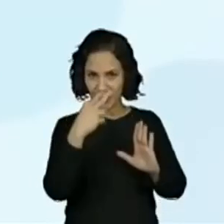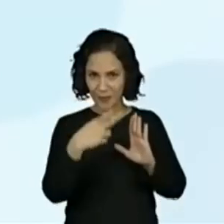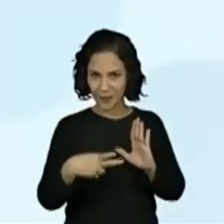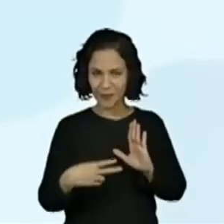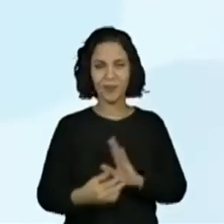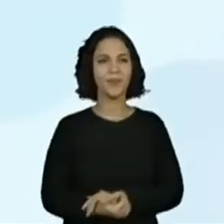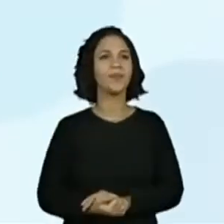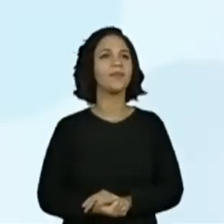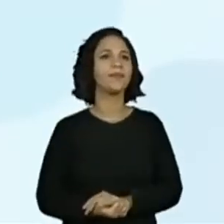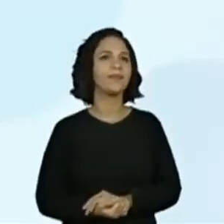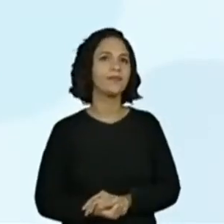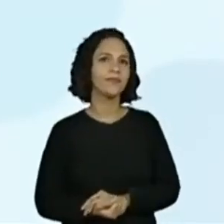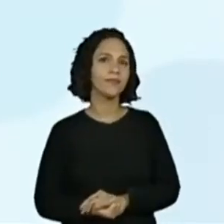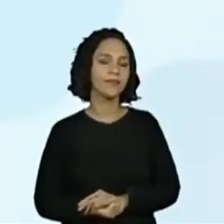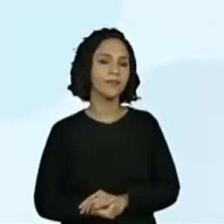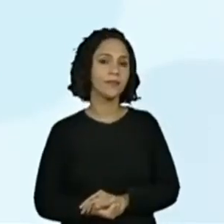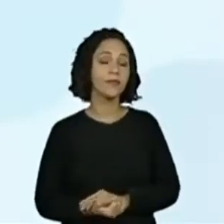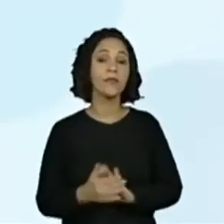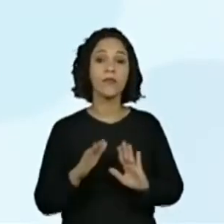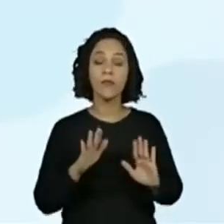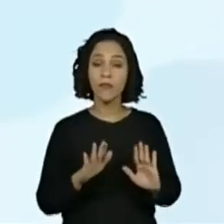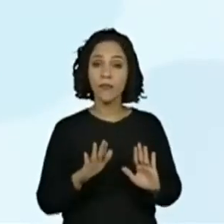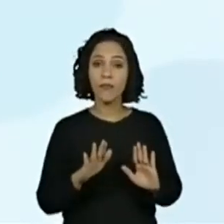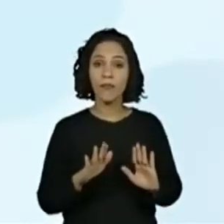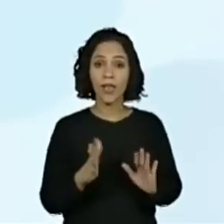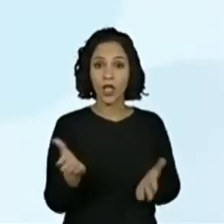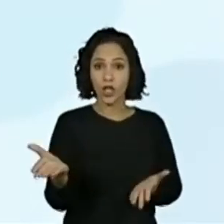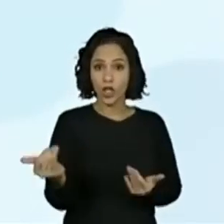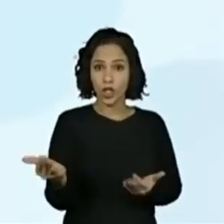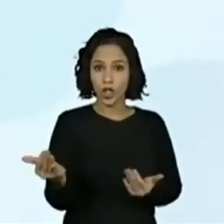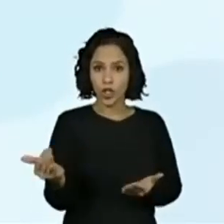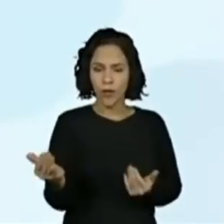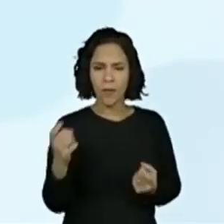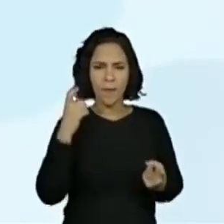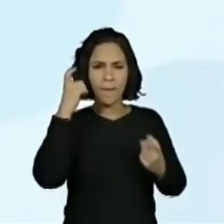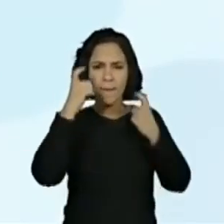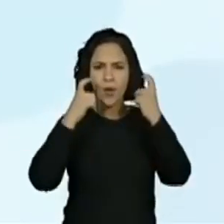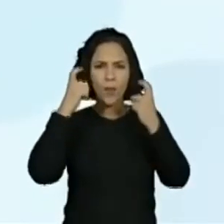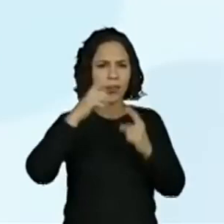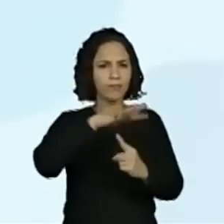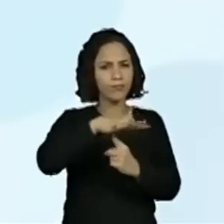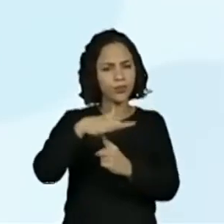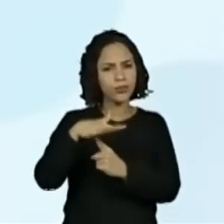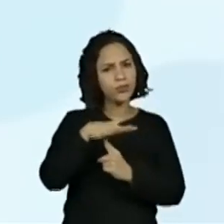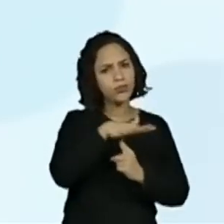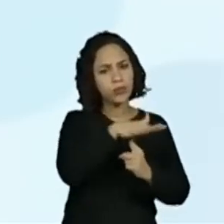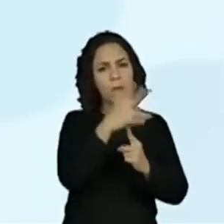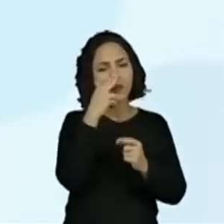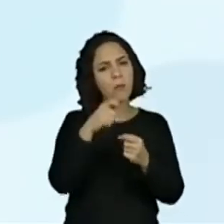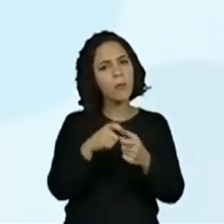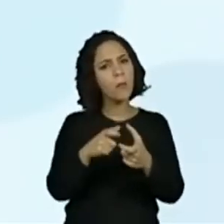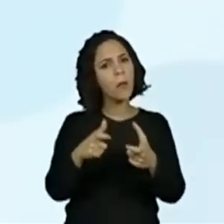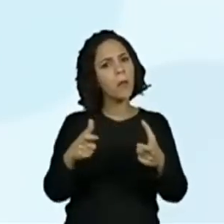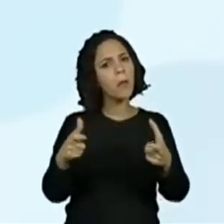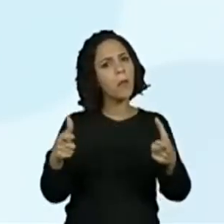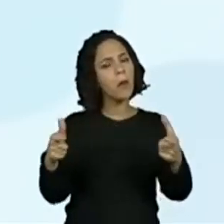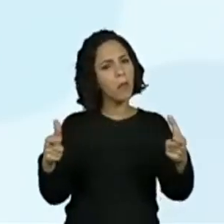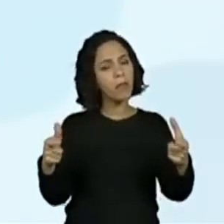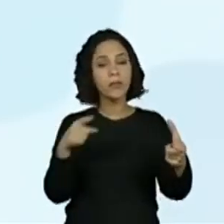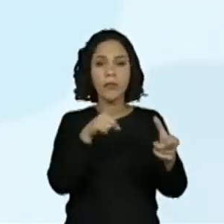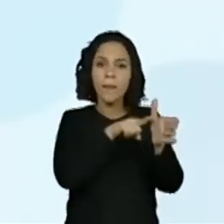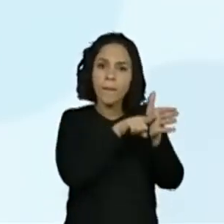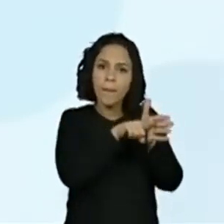leitura. A preocupação com o meio ambiente é crescente entre os jovens brasileiros. Segundo